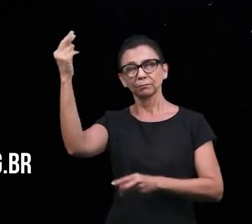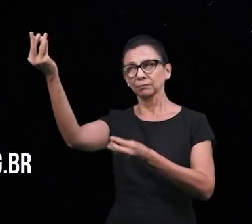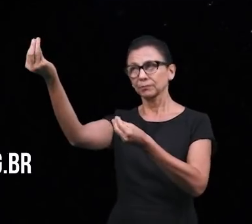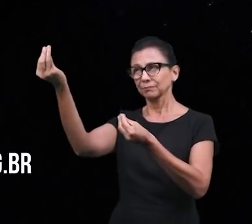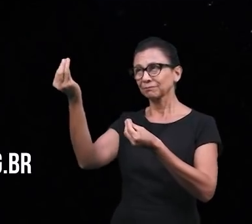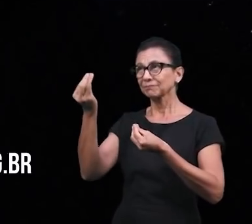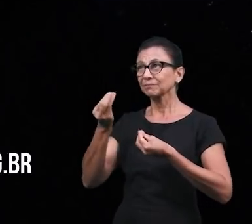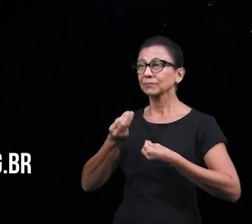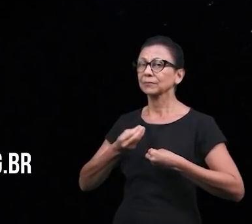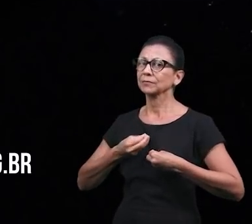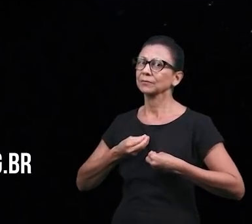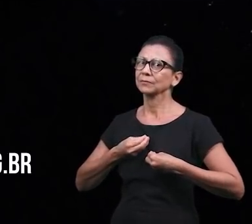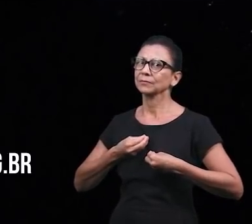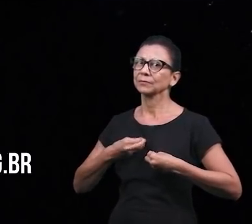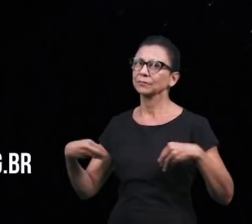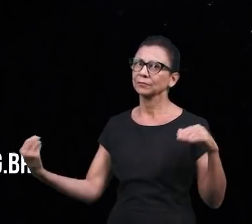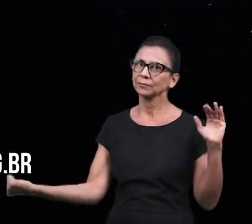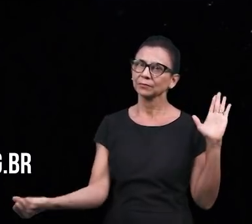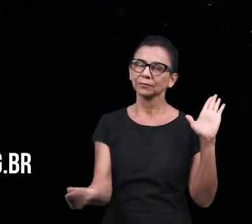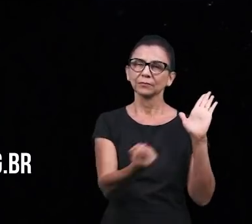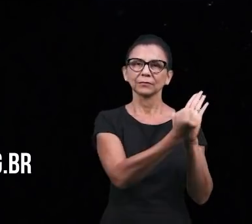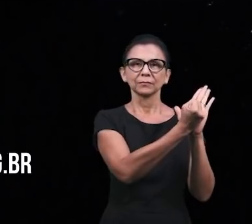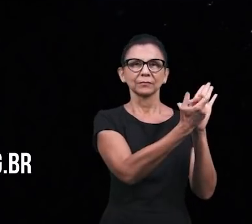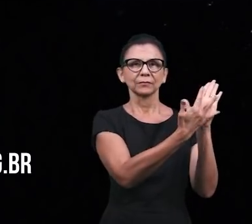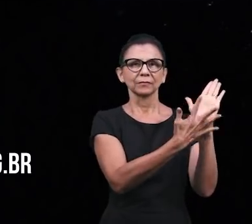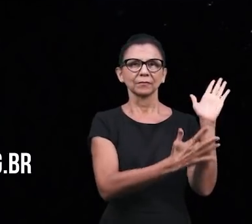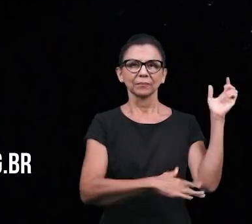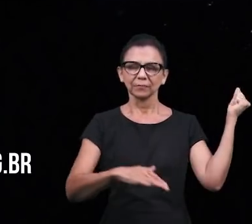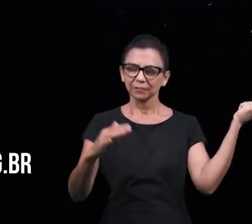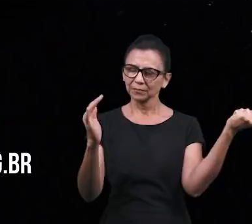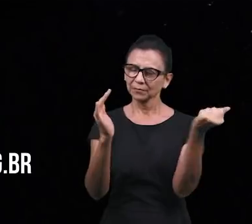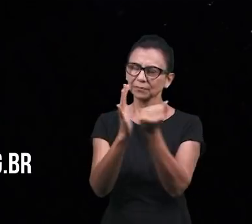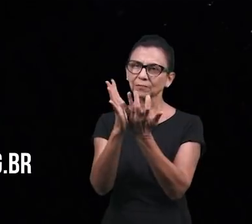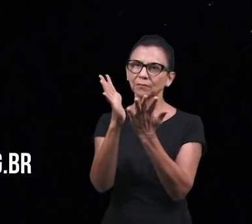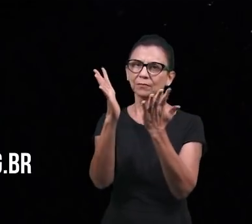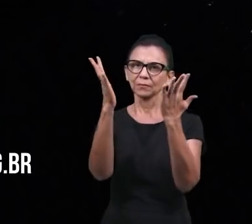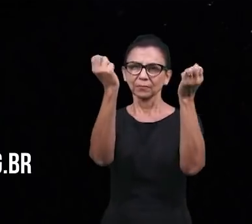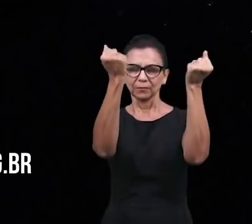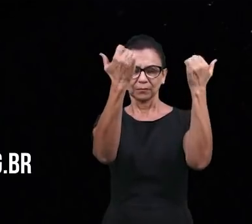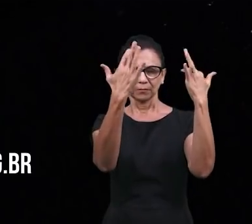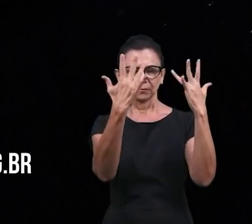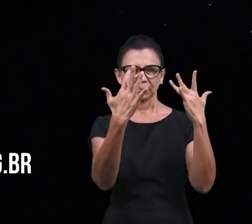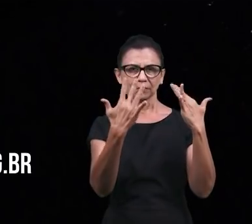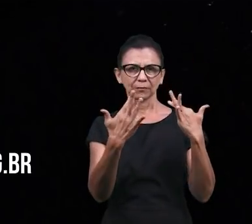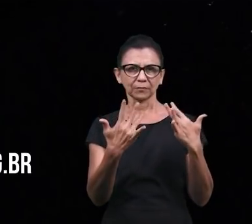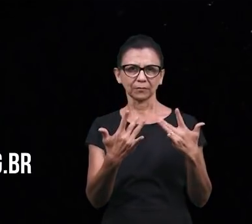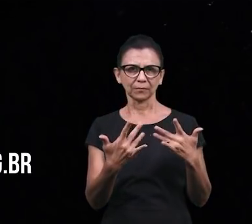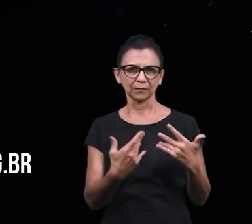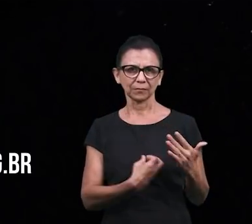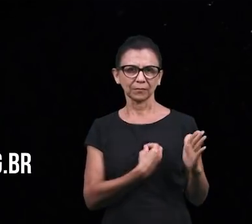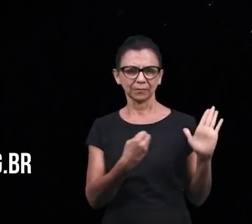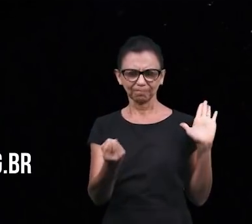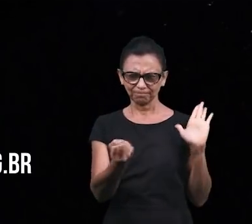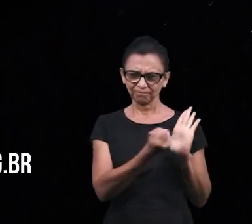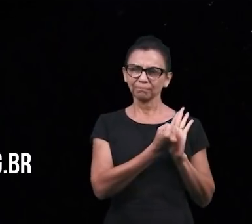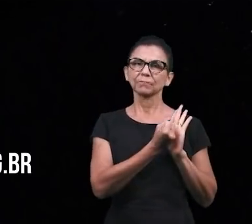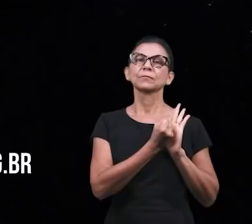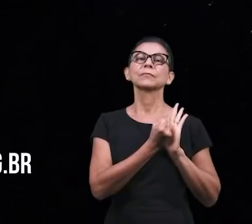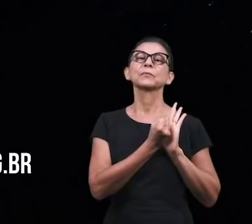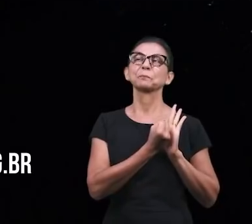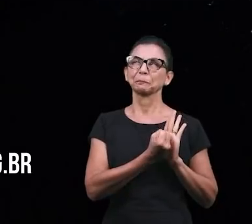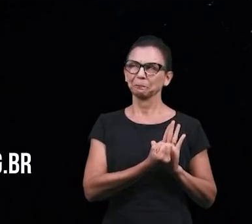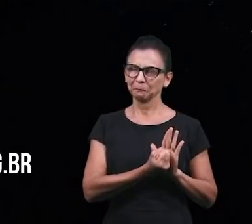dá, põe teu sangue sobre mim, põe